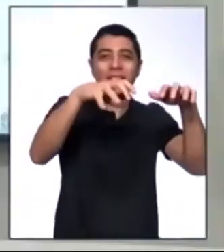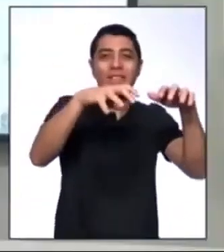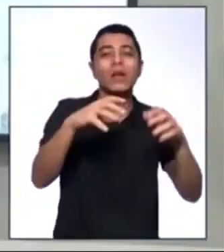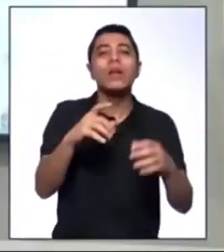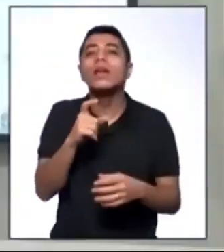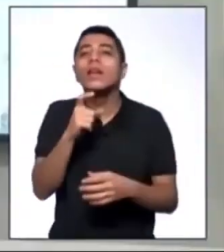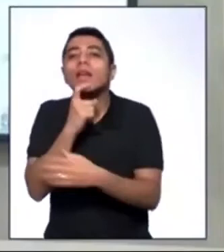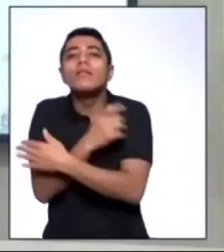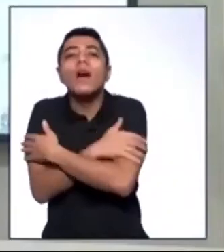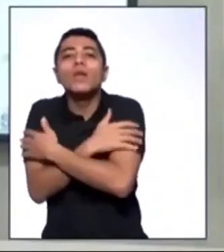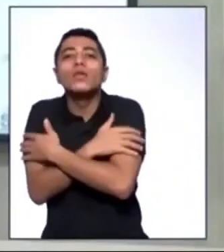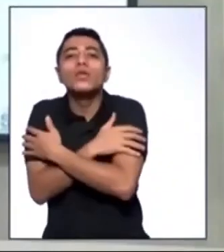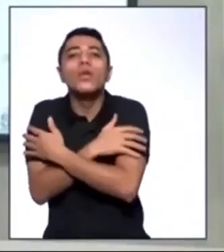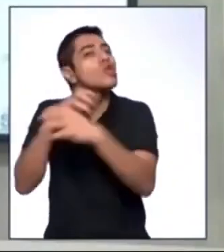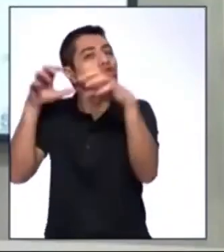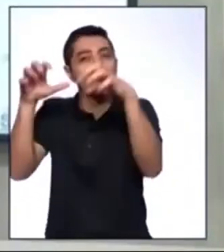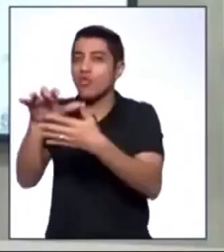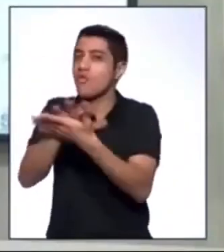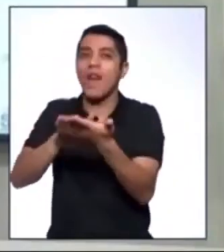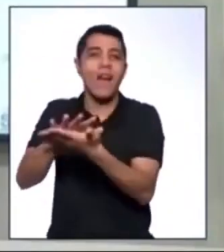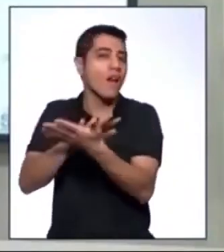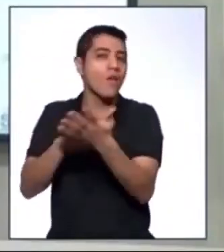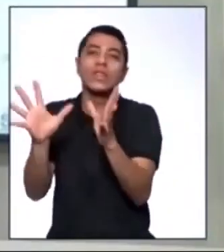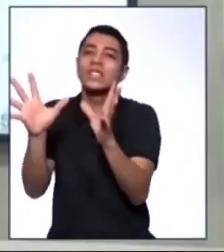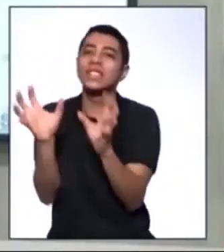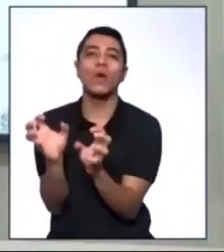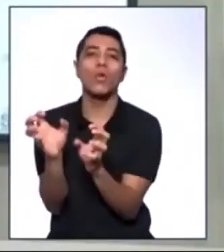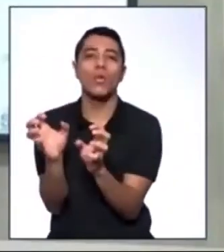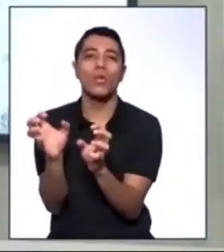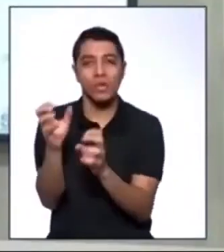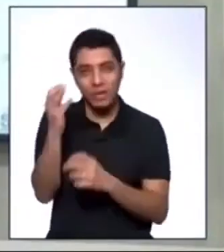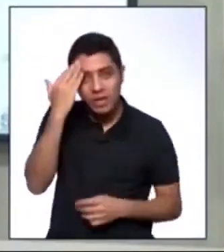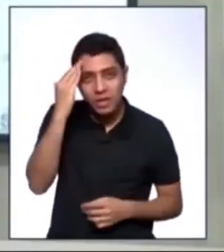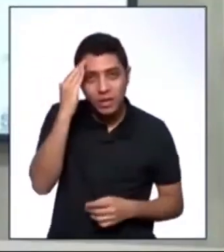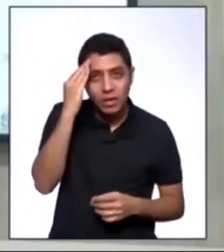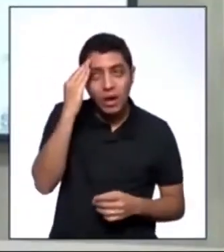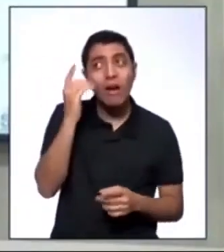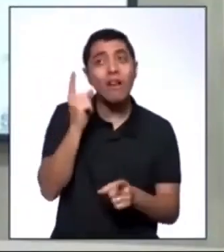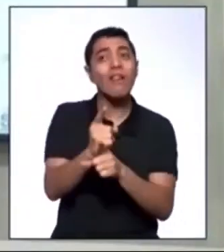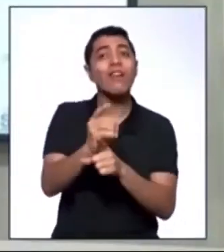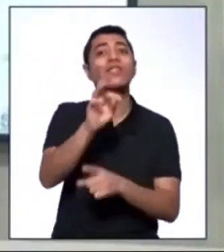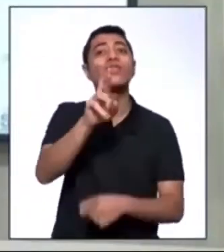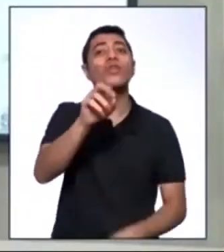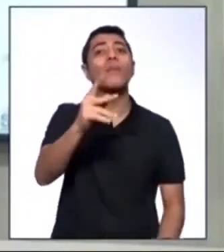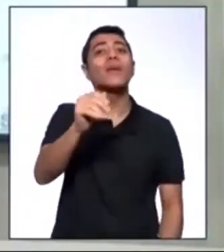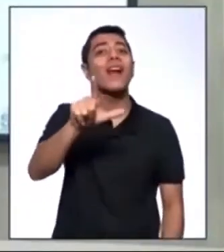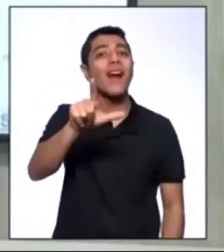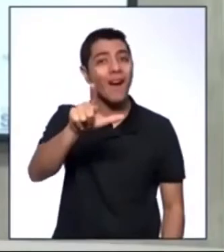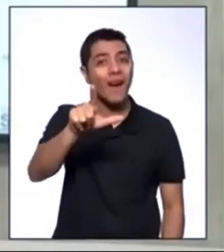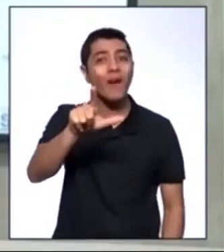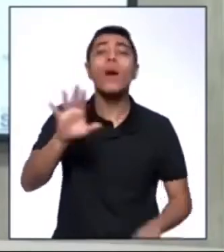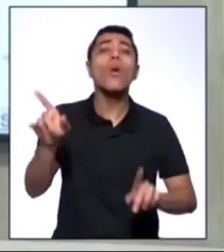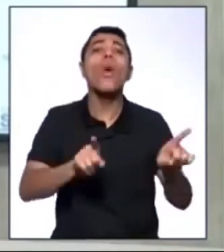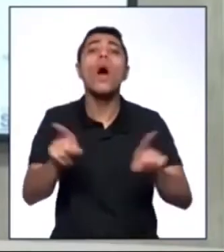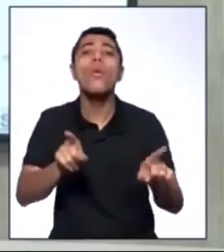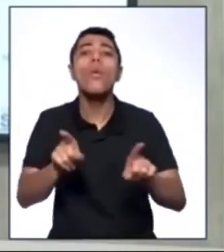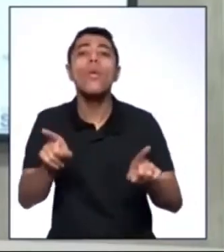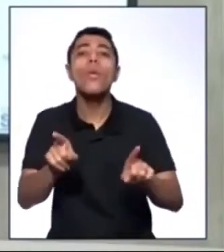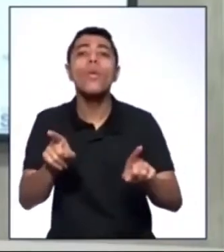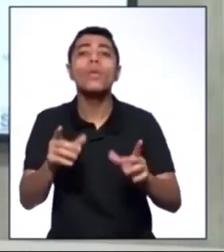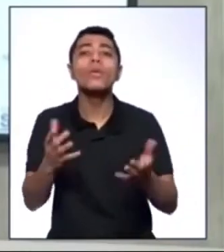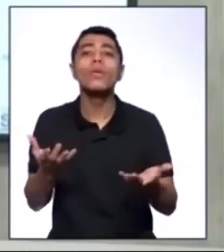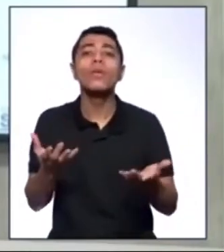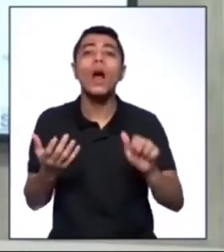Bom, já sei que é tropical. Agora, é tropical de altitude ou tropical típico, tropical